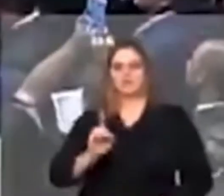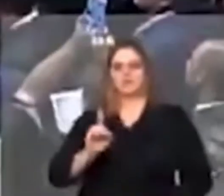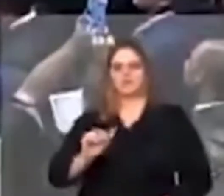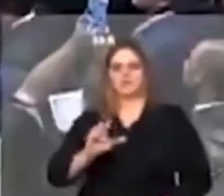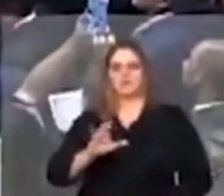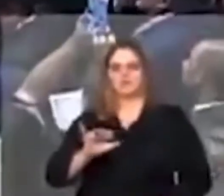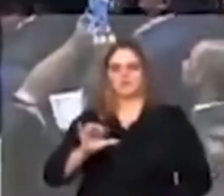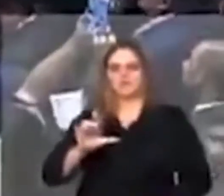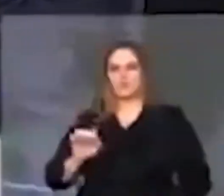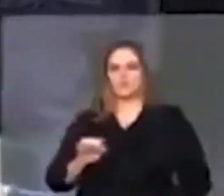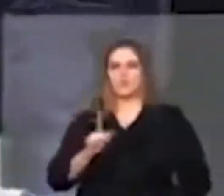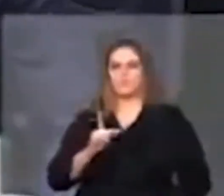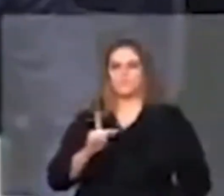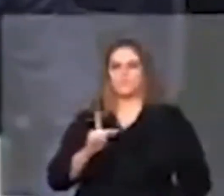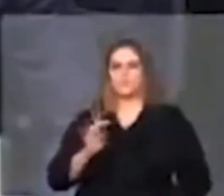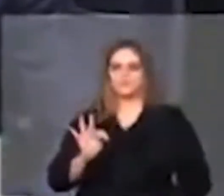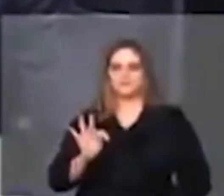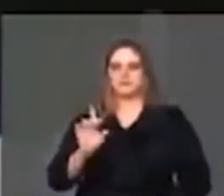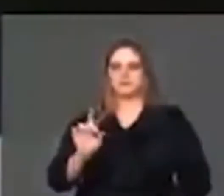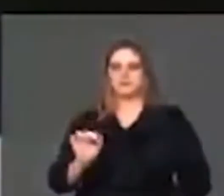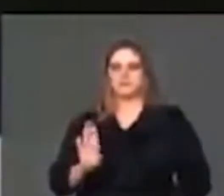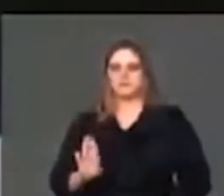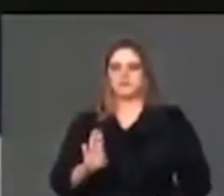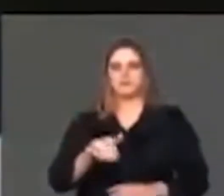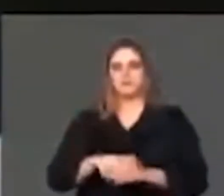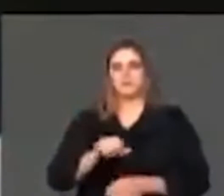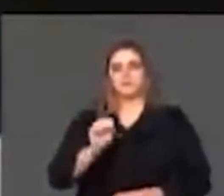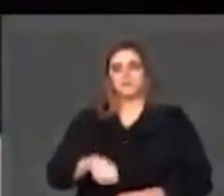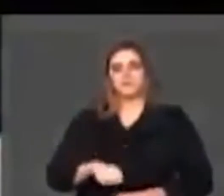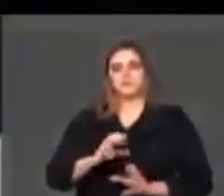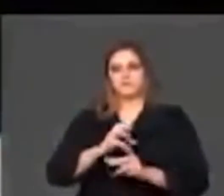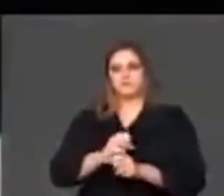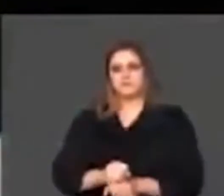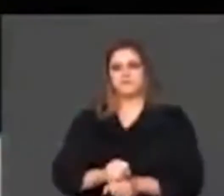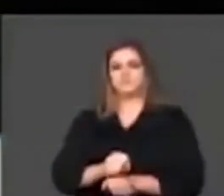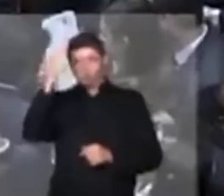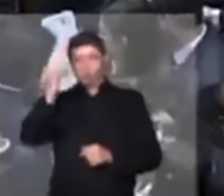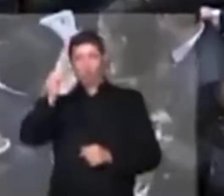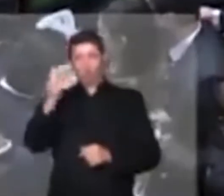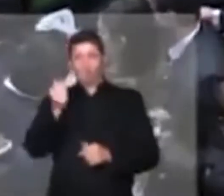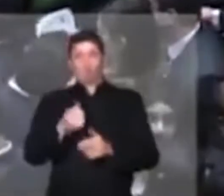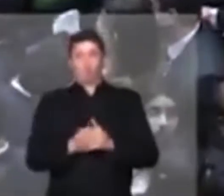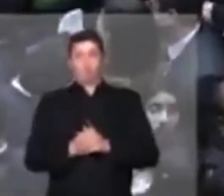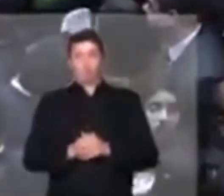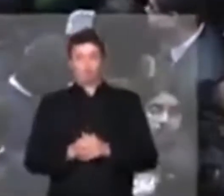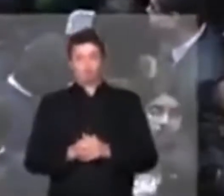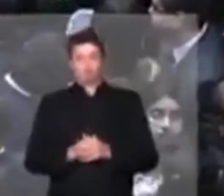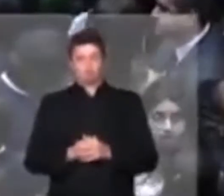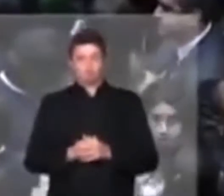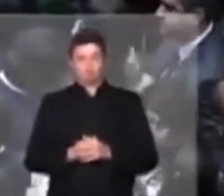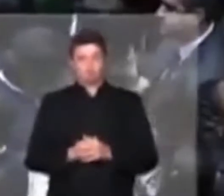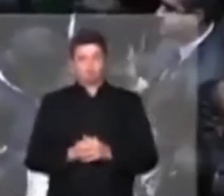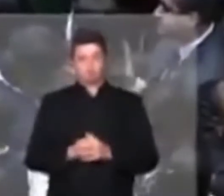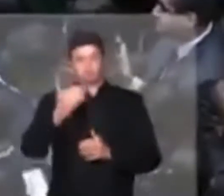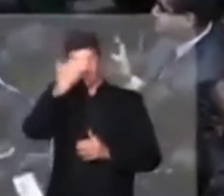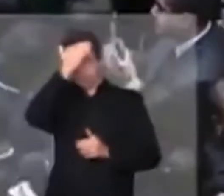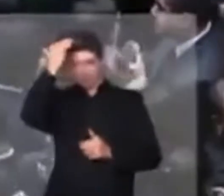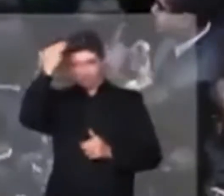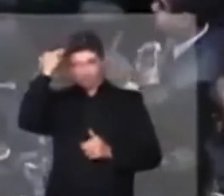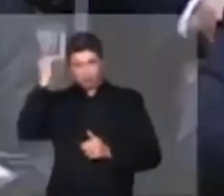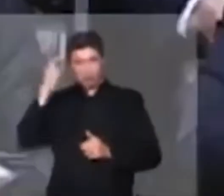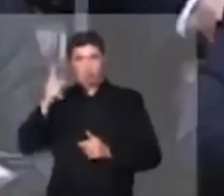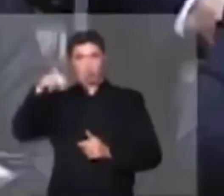PT do B, votou sim, total 225. Deputado Eduardo